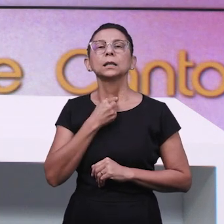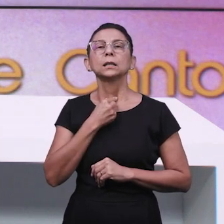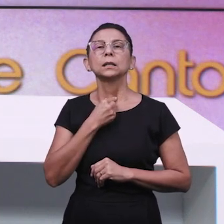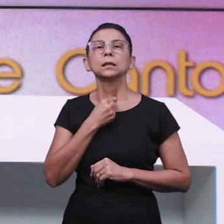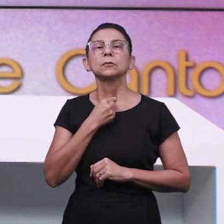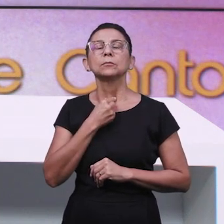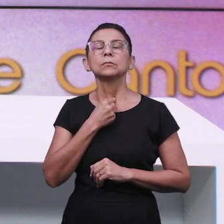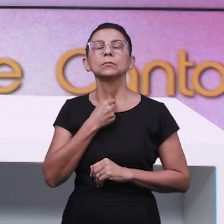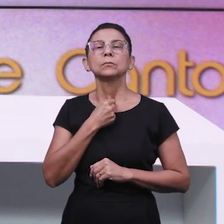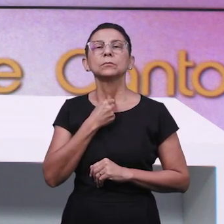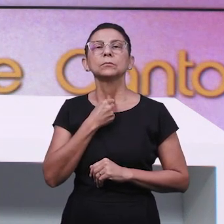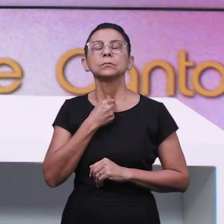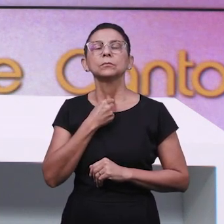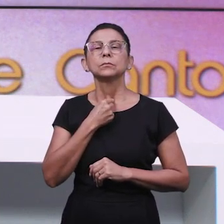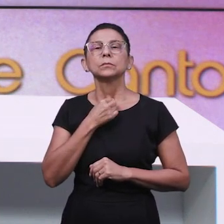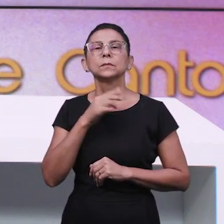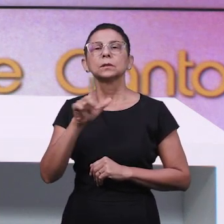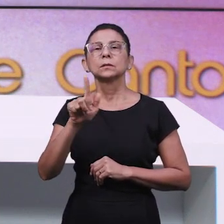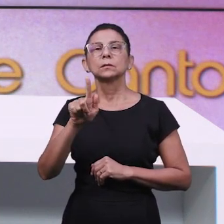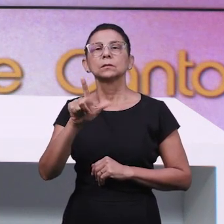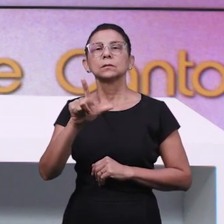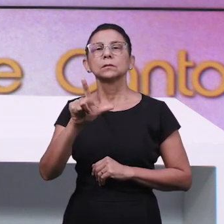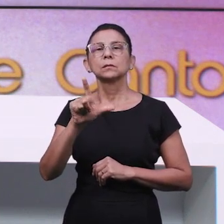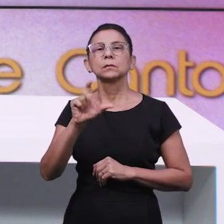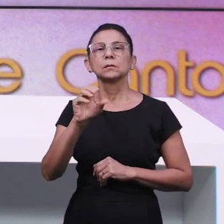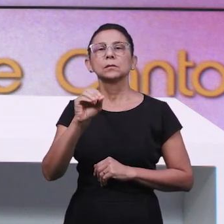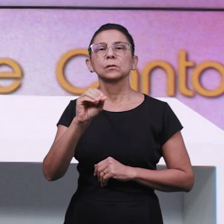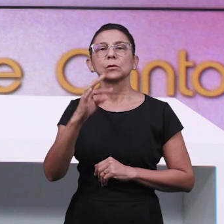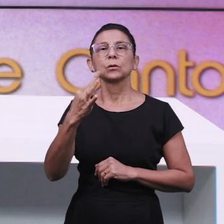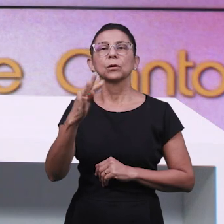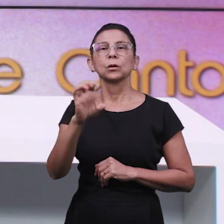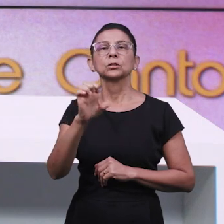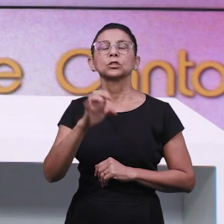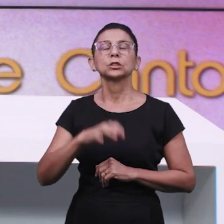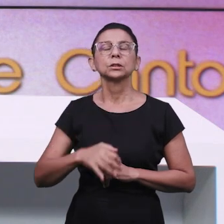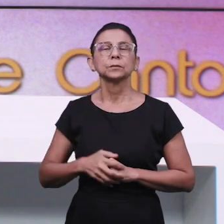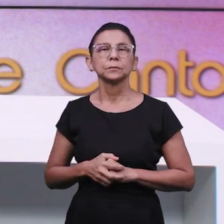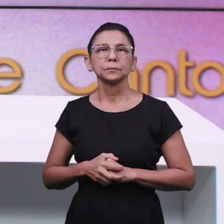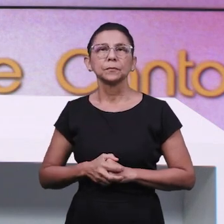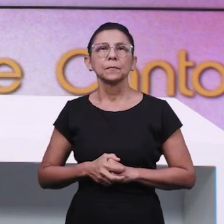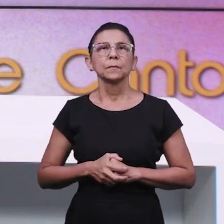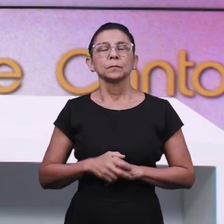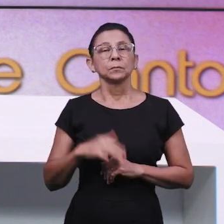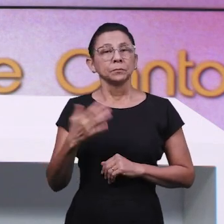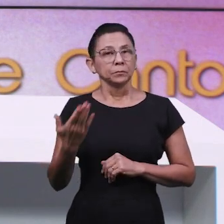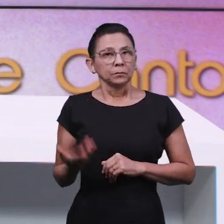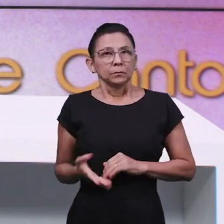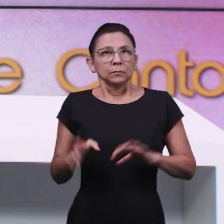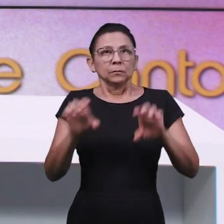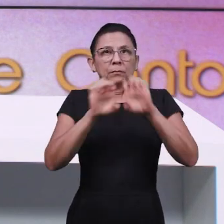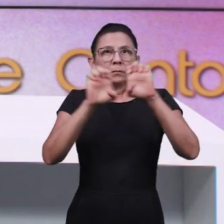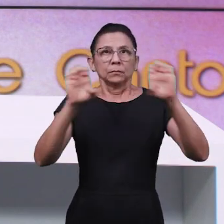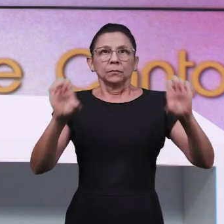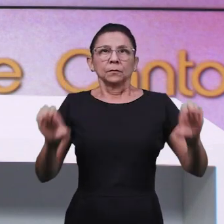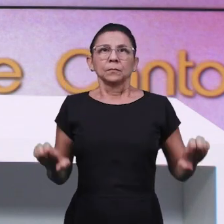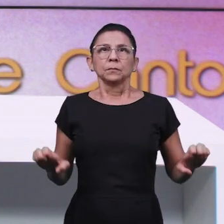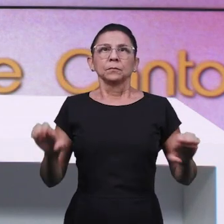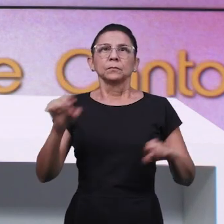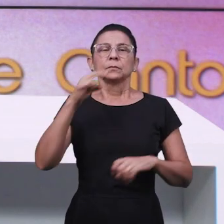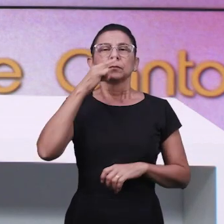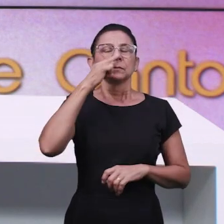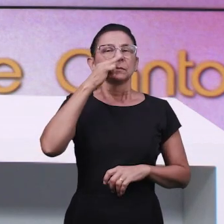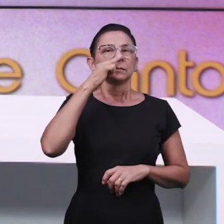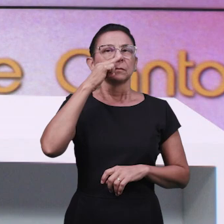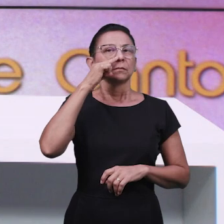glote, região da prega vocal, foram para o trato vocal, ou seja, toda a estrutura que vai de narinas e